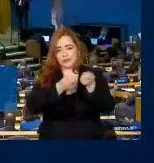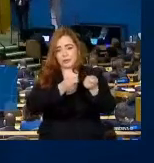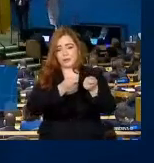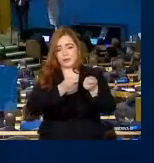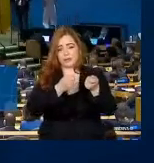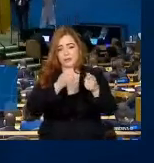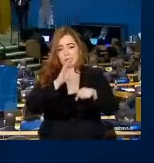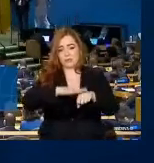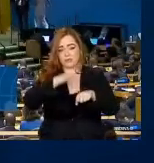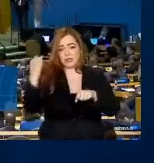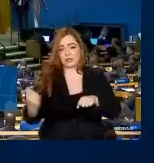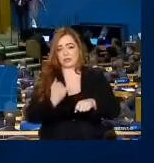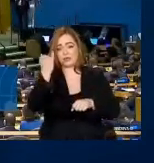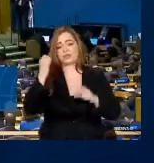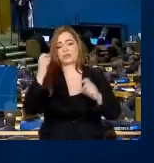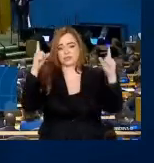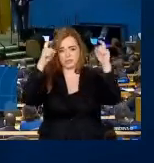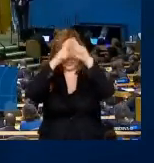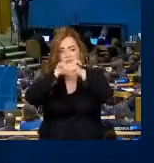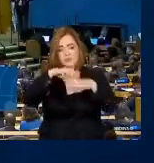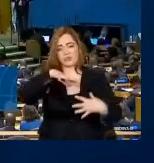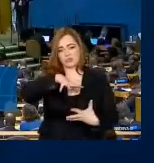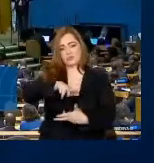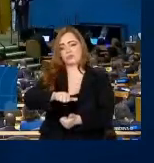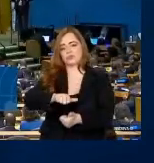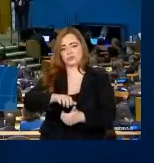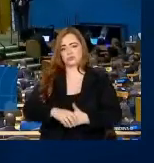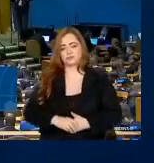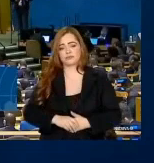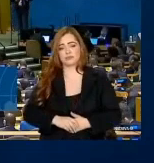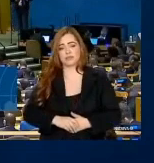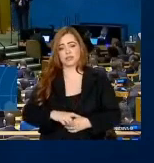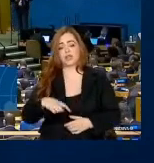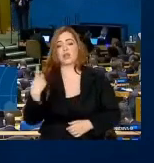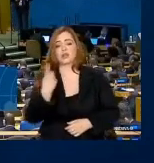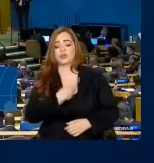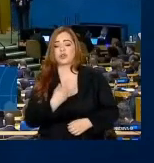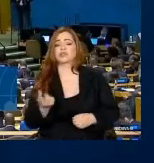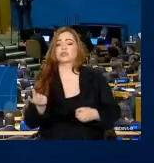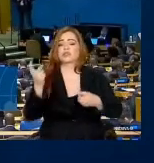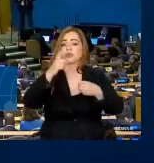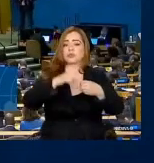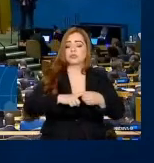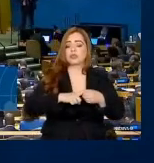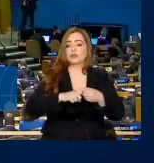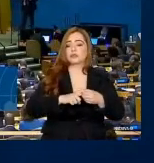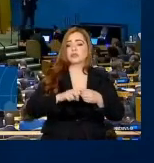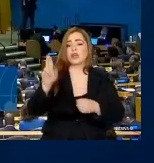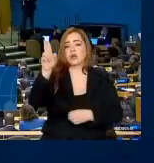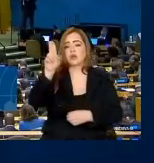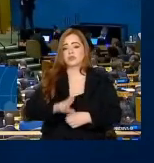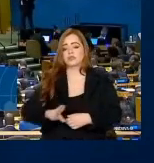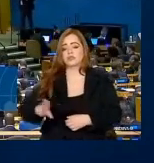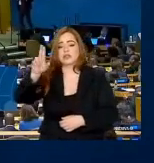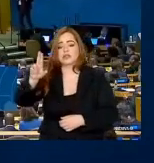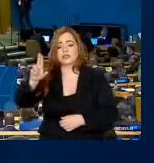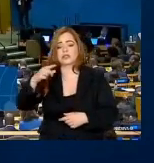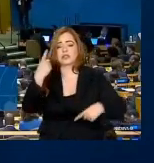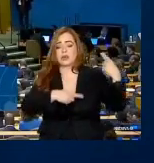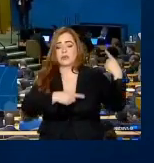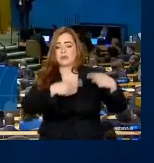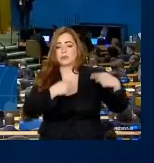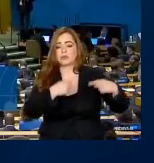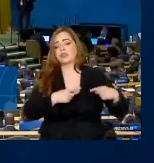quê? Se ele fala o óbvio, ele mesmo falou, ah, se fizessem o óbvio, bom, ele fala o óbvio, o que todo mundo já